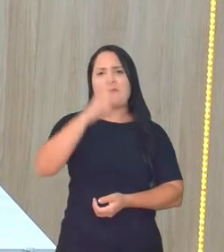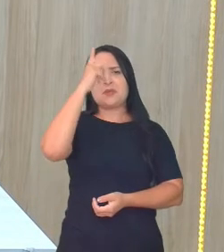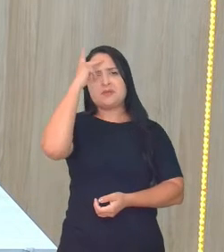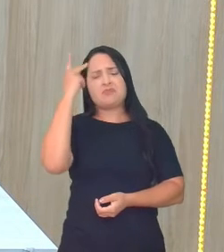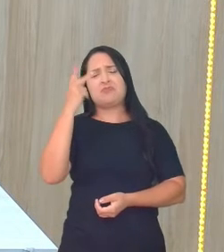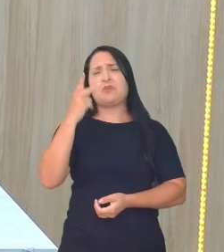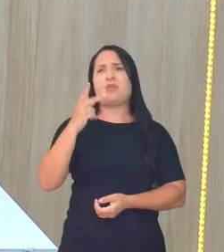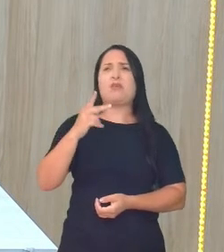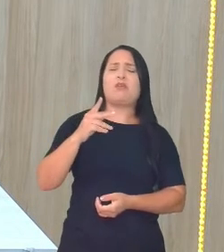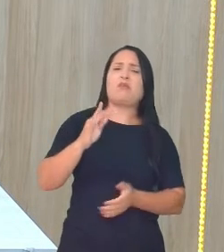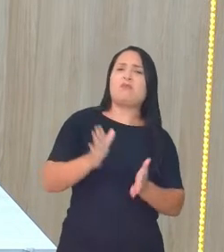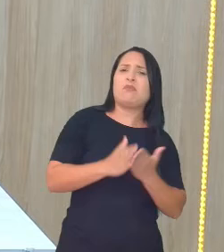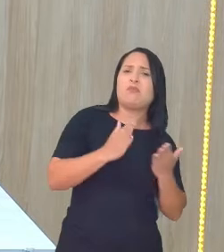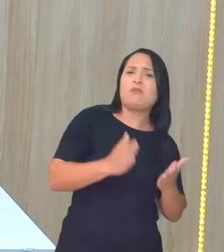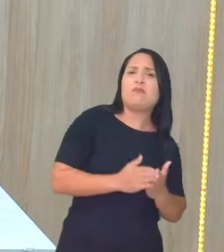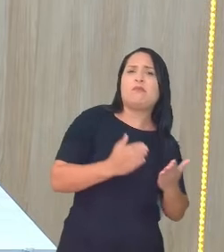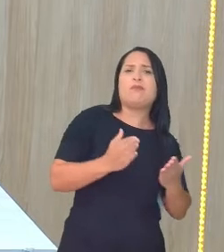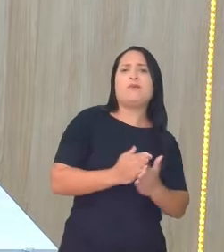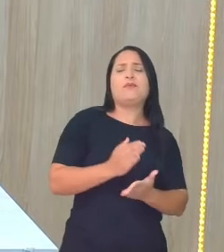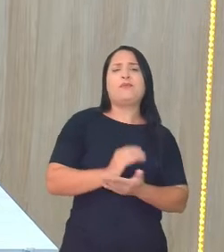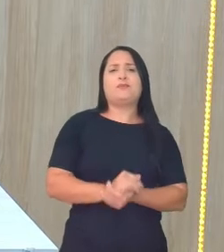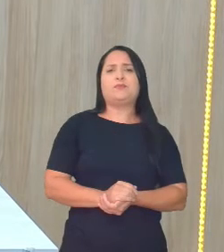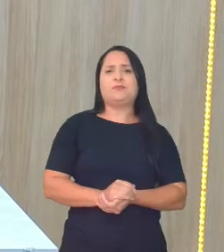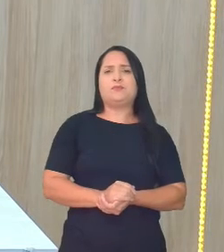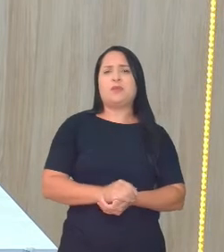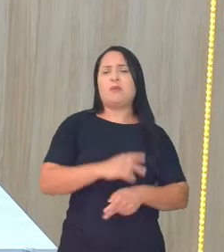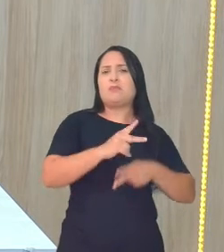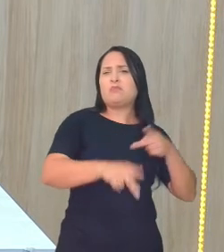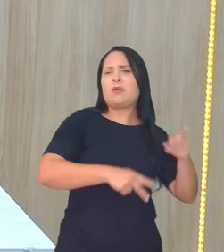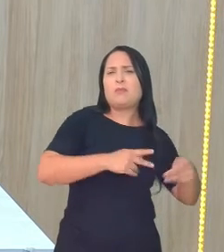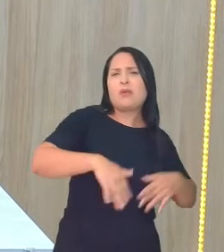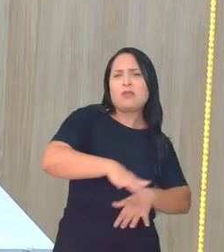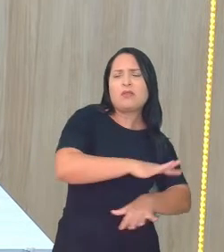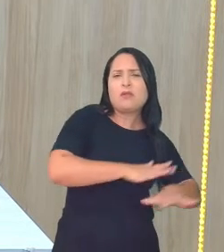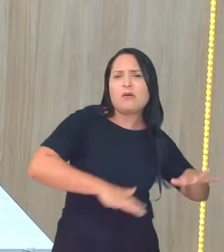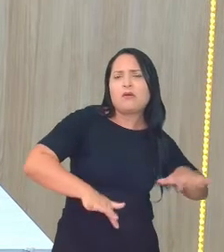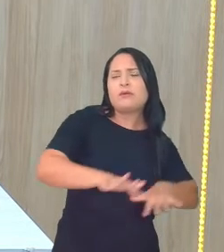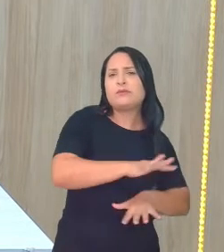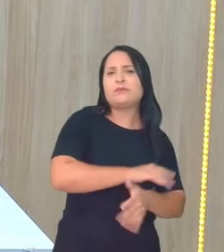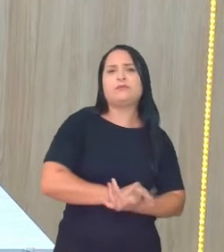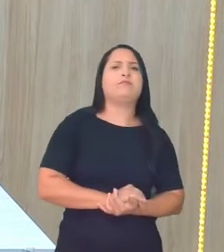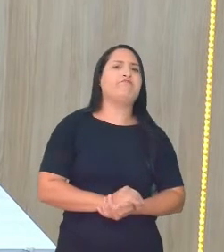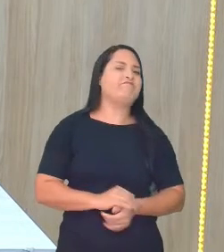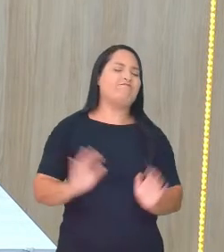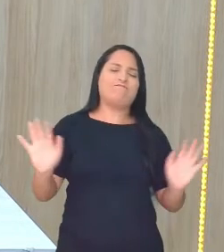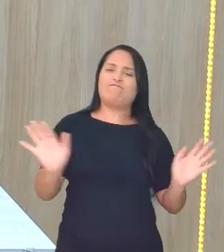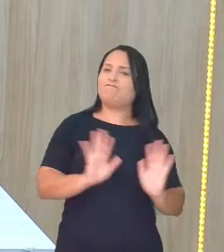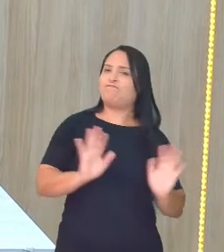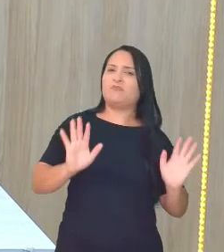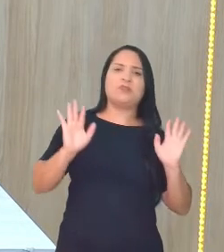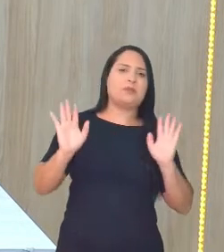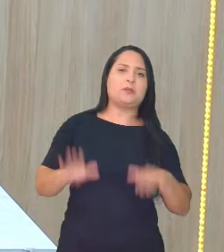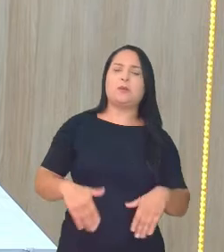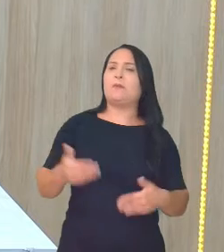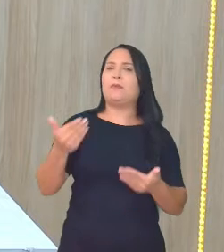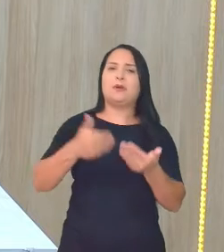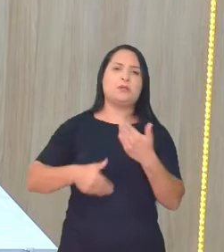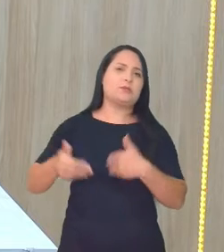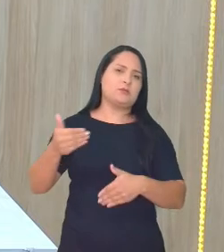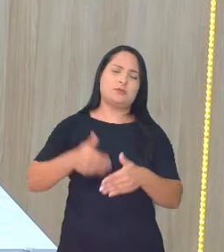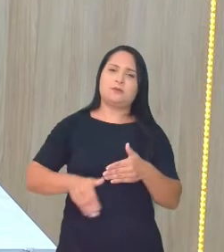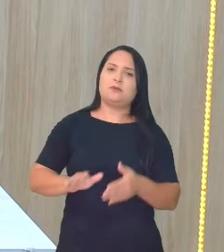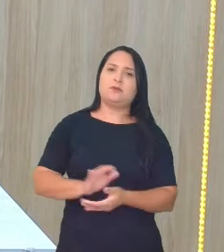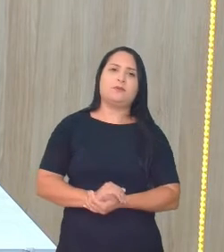mais baixas, a camada mais popular da população, né, não podia, da sociedade,